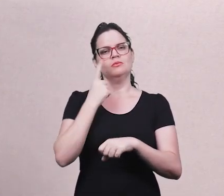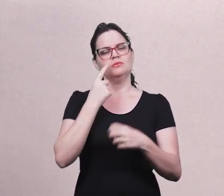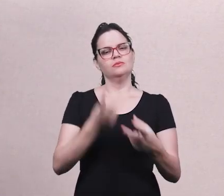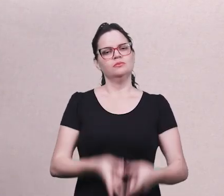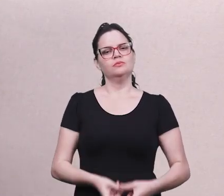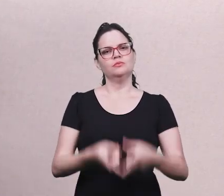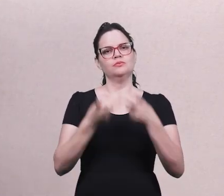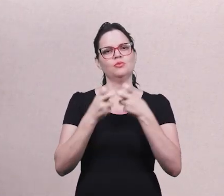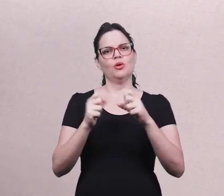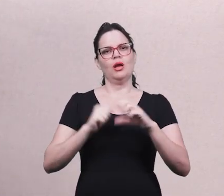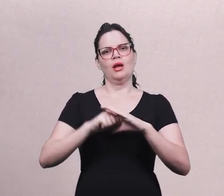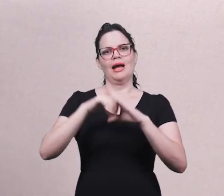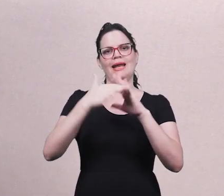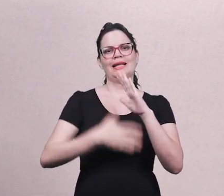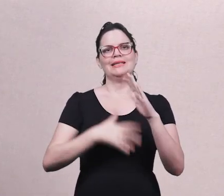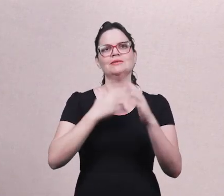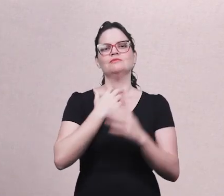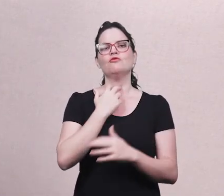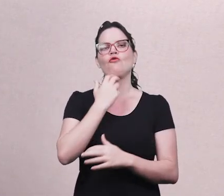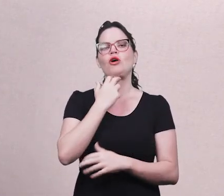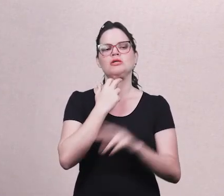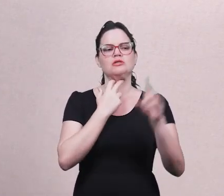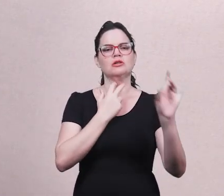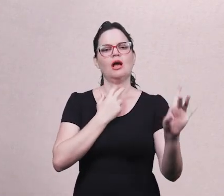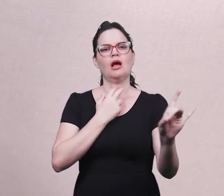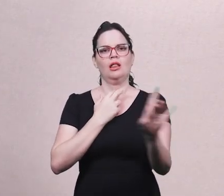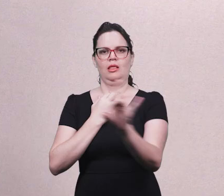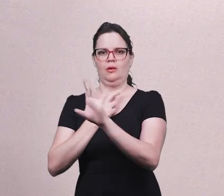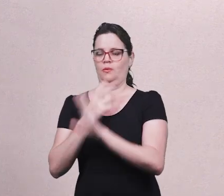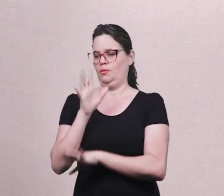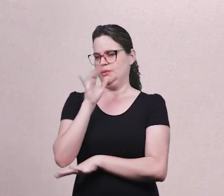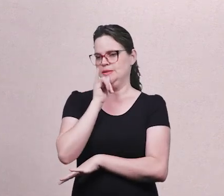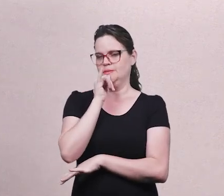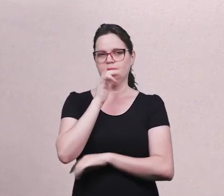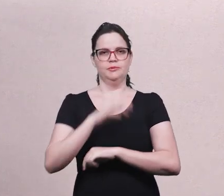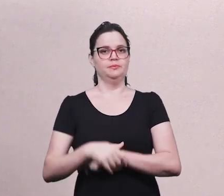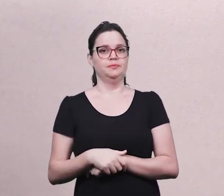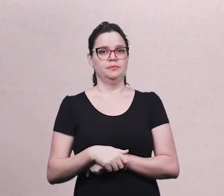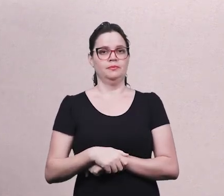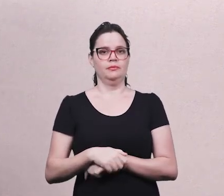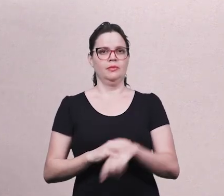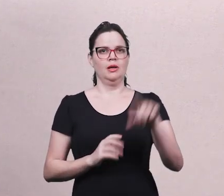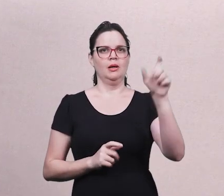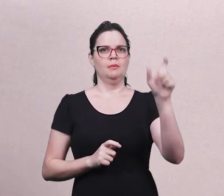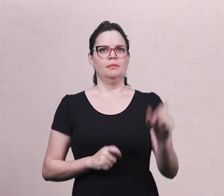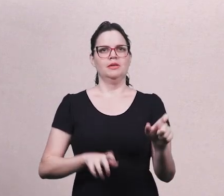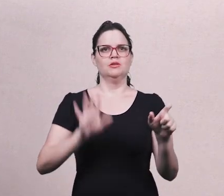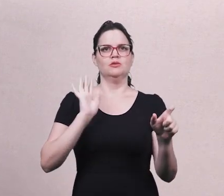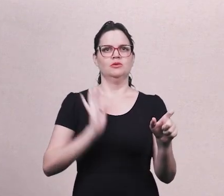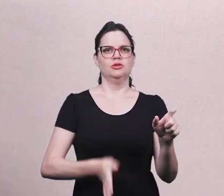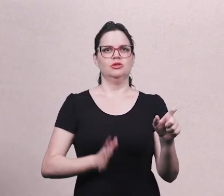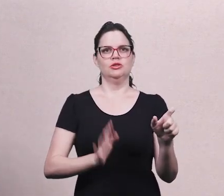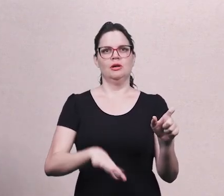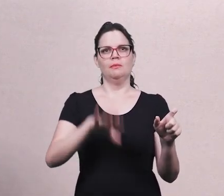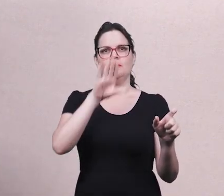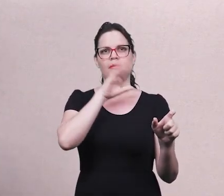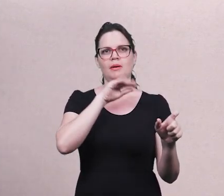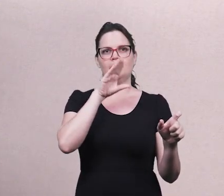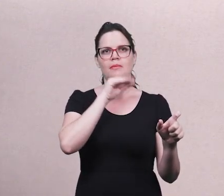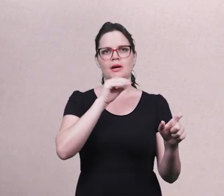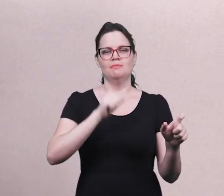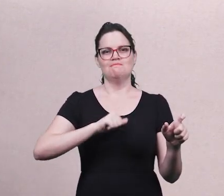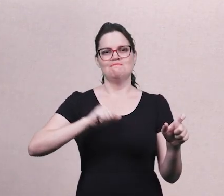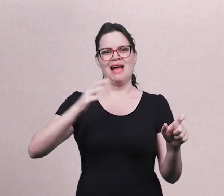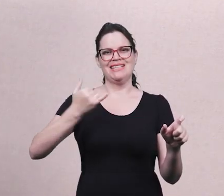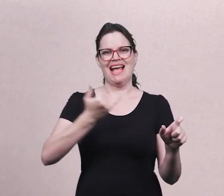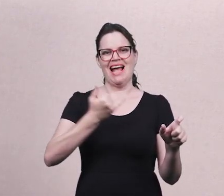observar as características morfológicas do indivíduo. Por exemplo, pessoas que têm já por natureza que